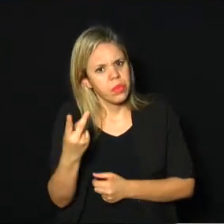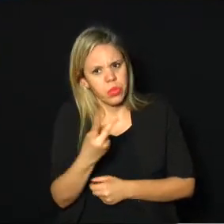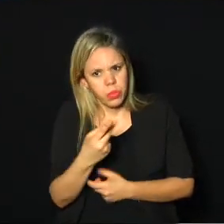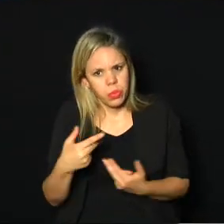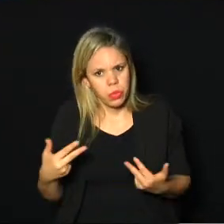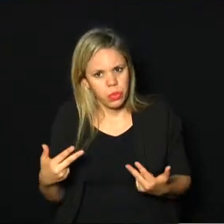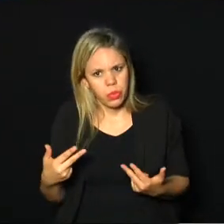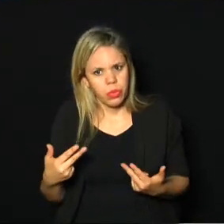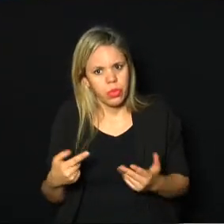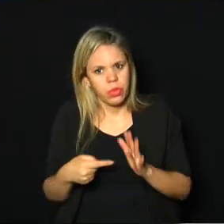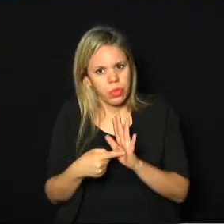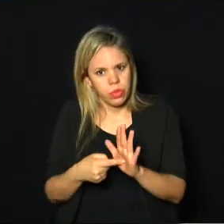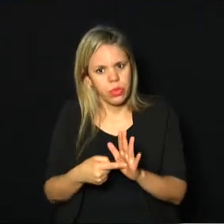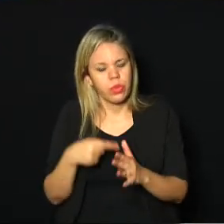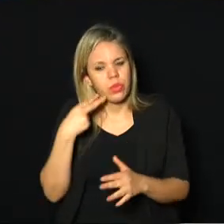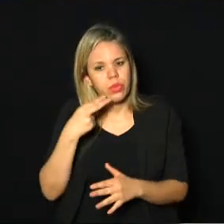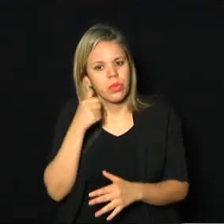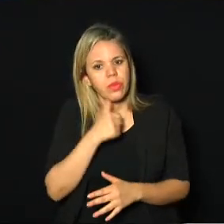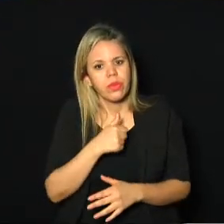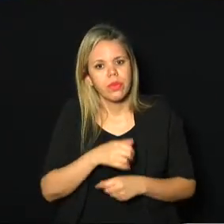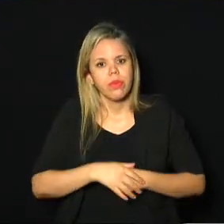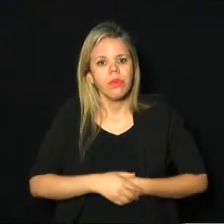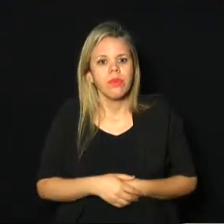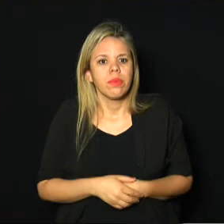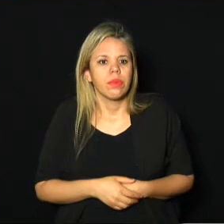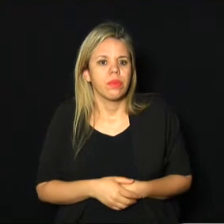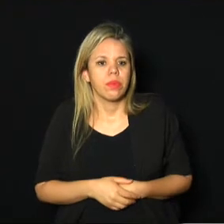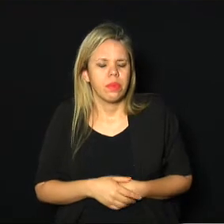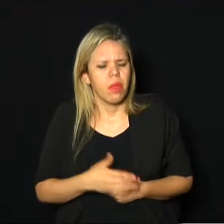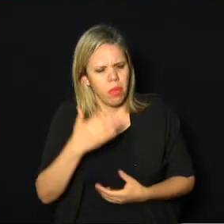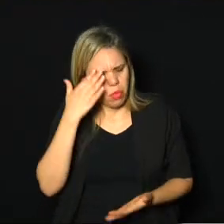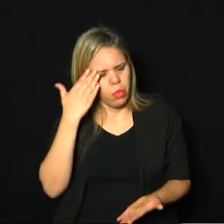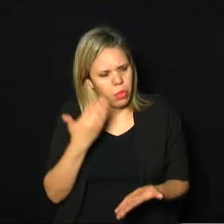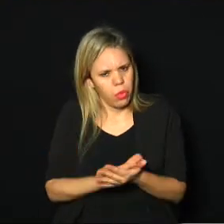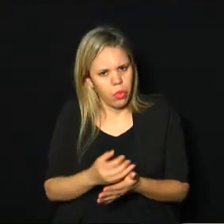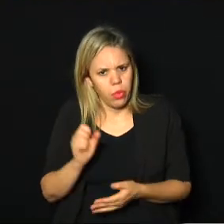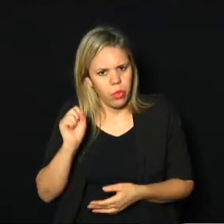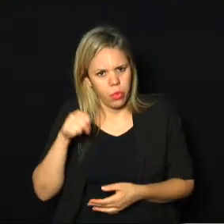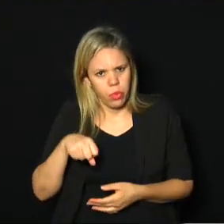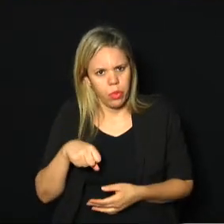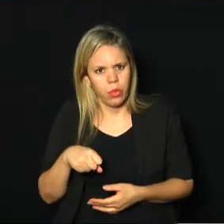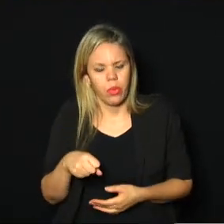questões colocadas pela vereadora, que eu tenho certeza que vai